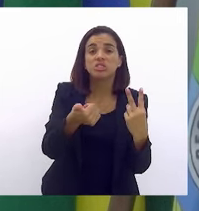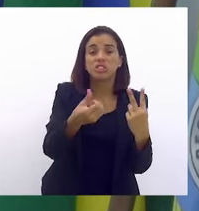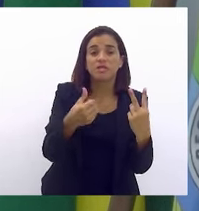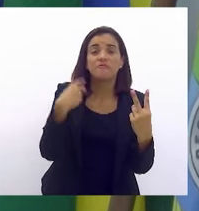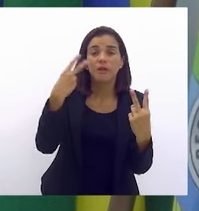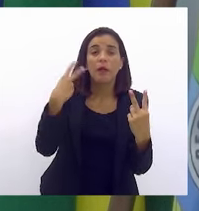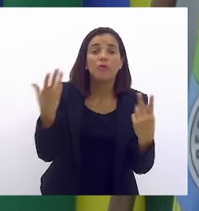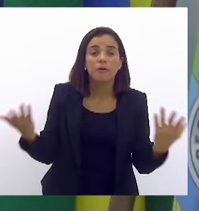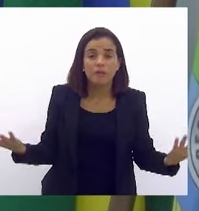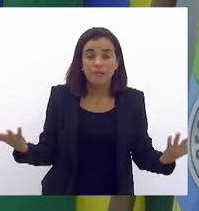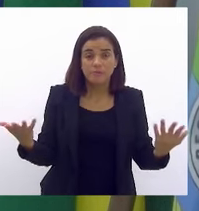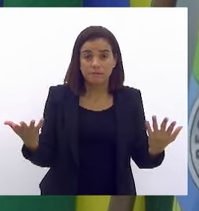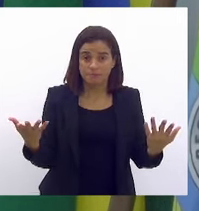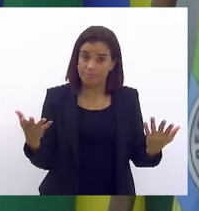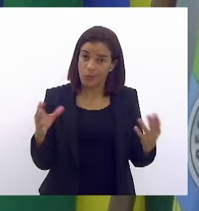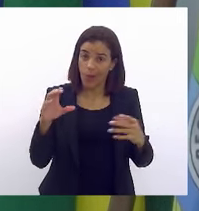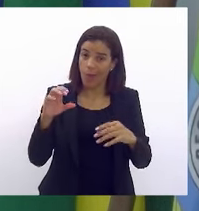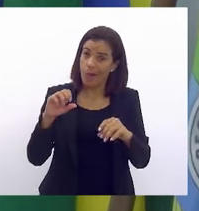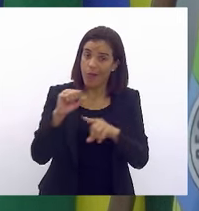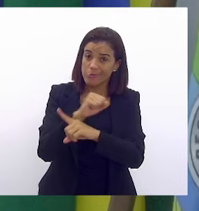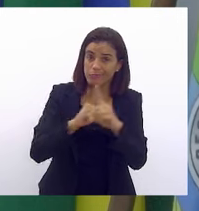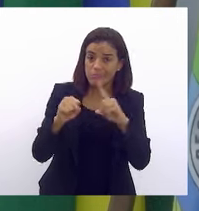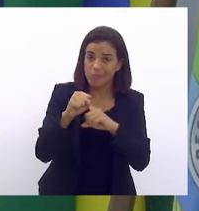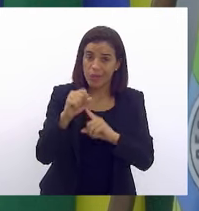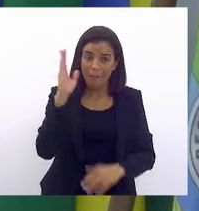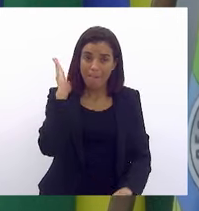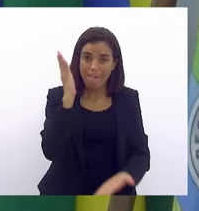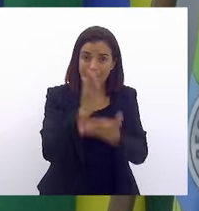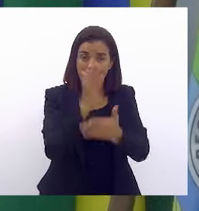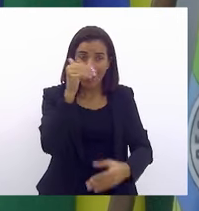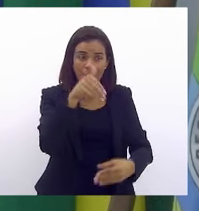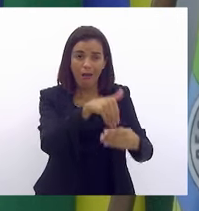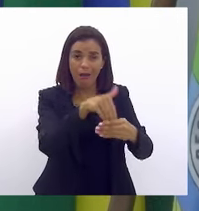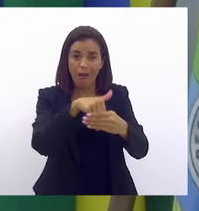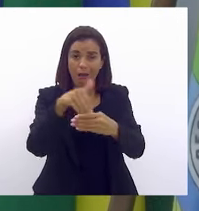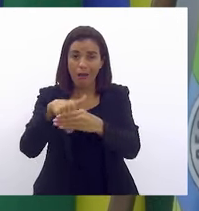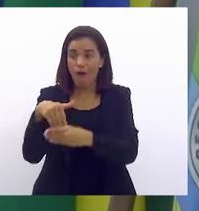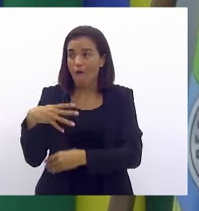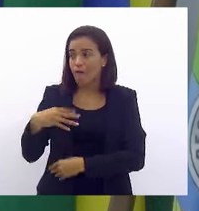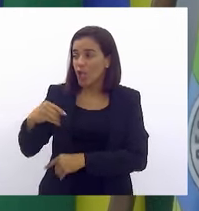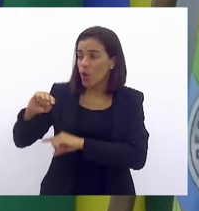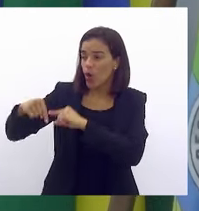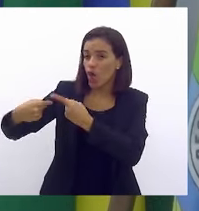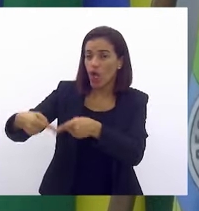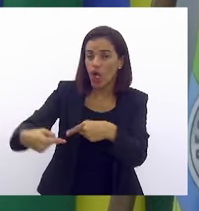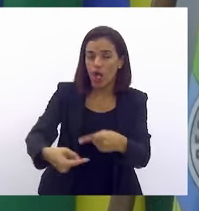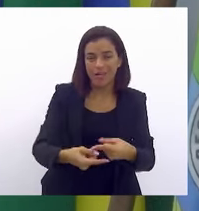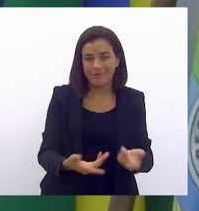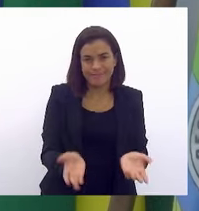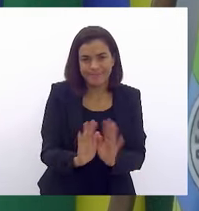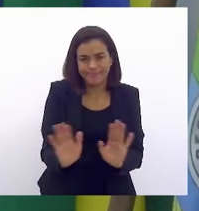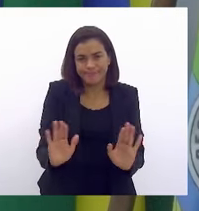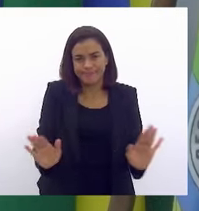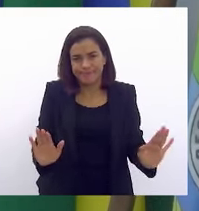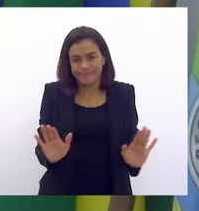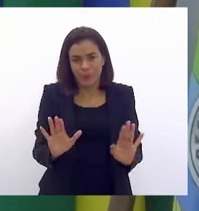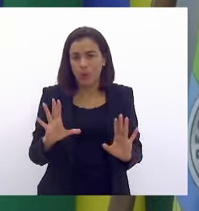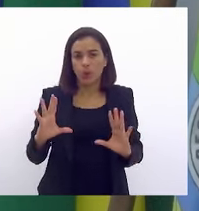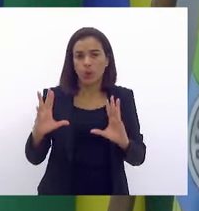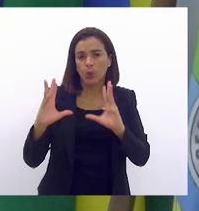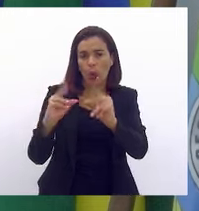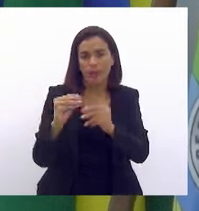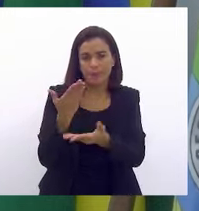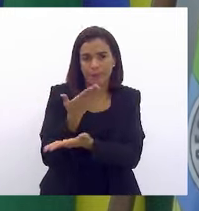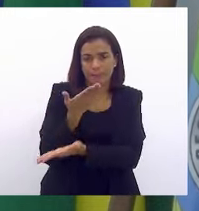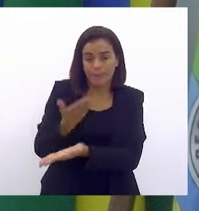ter esse compromisso, parar de votar no clientelismo, no afilhadismo, porque isso aí não leva a nada, todo mundo perde.